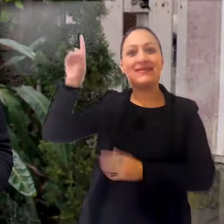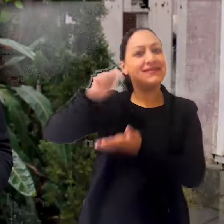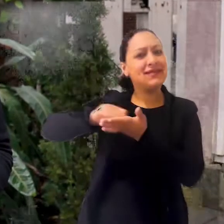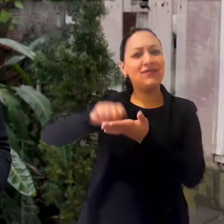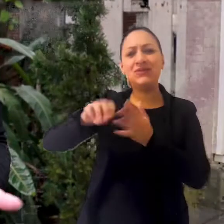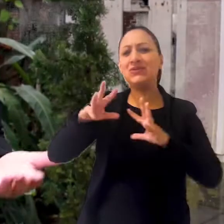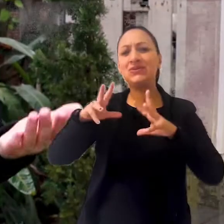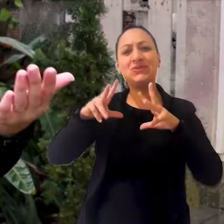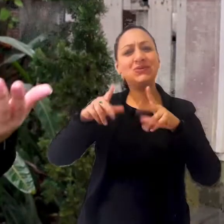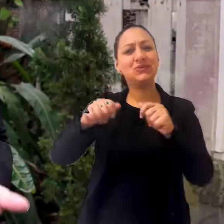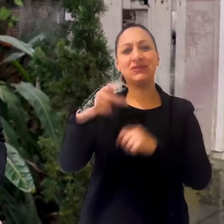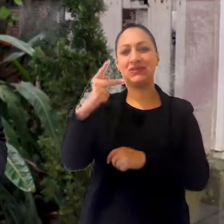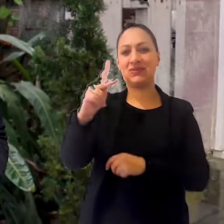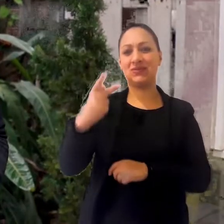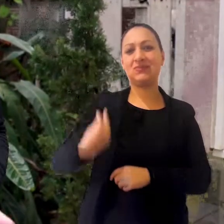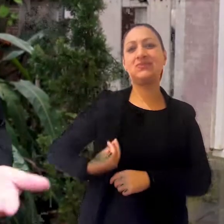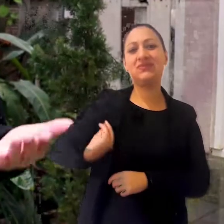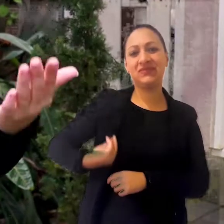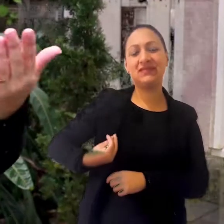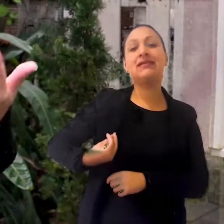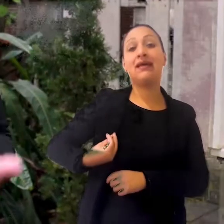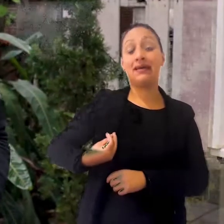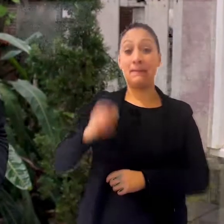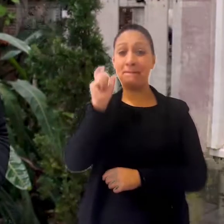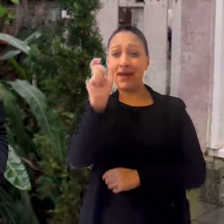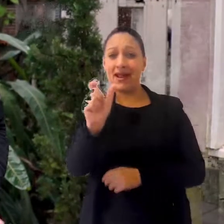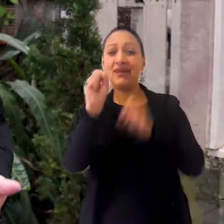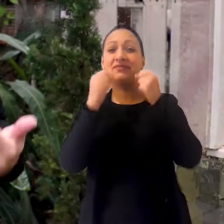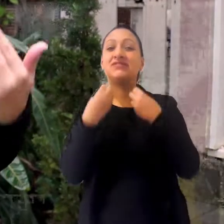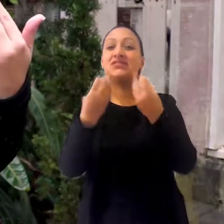teus dias. E que essa palavra fique no teu